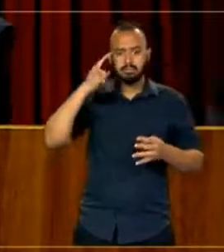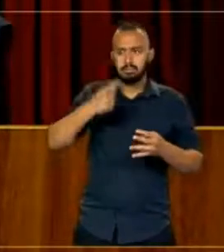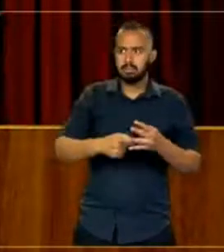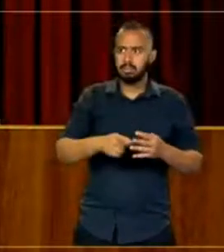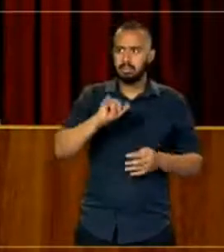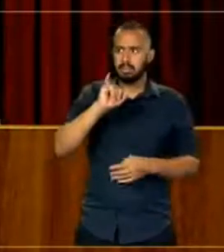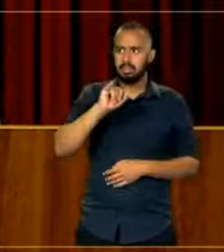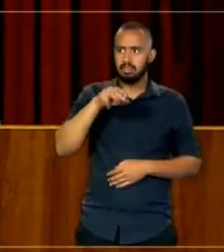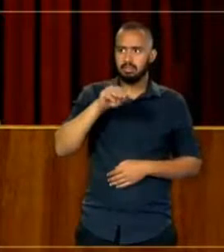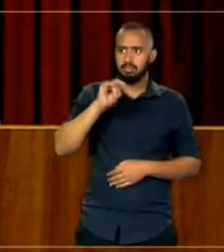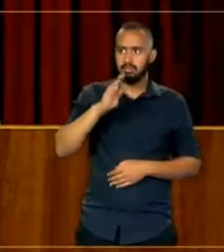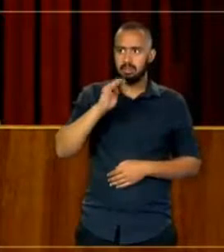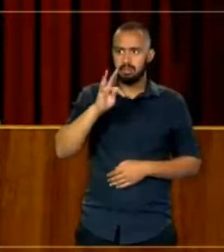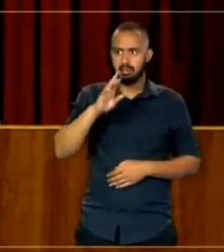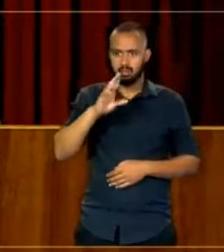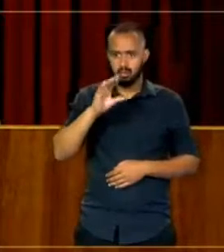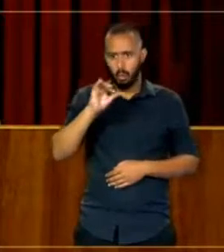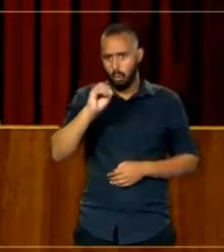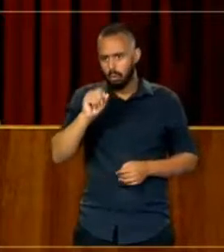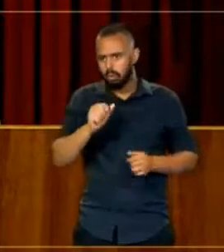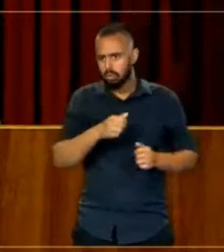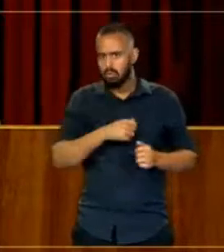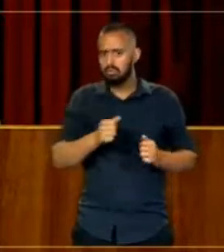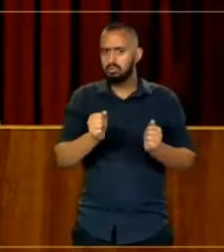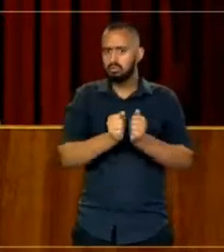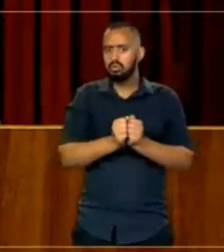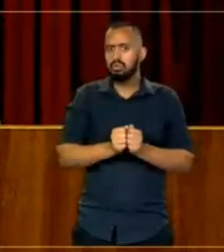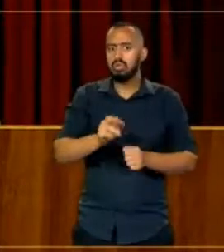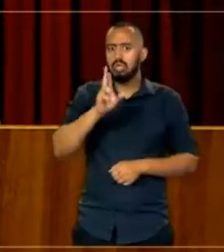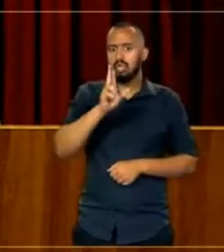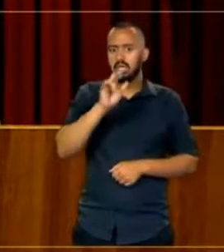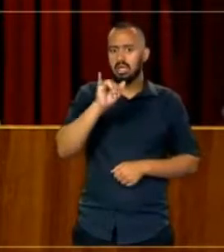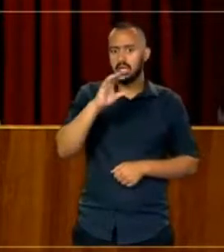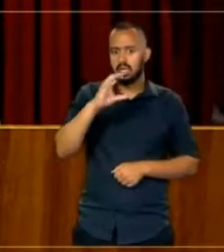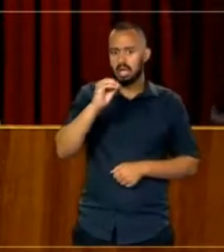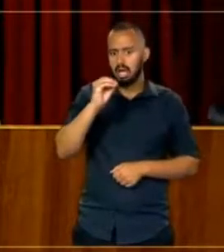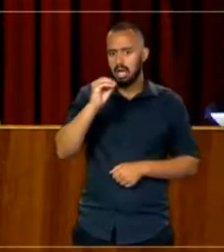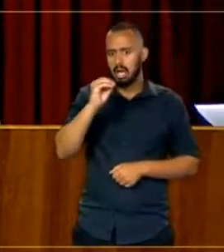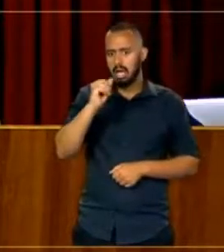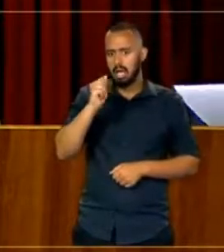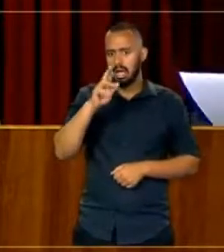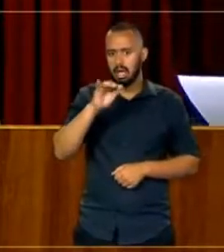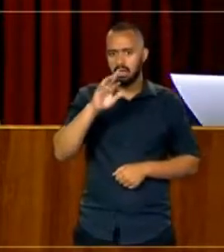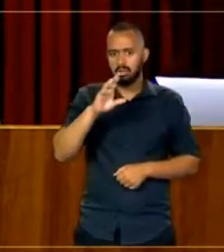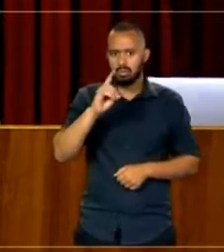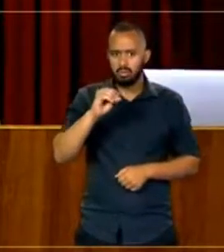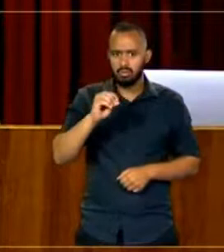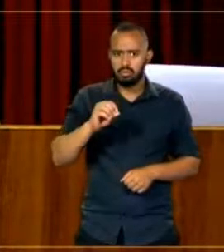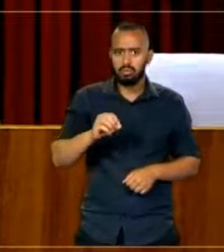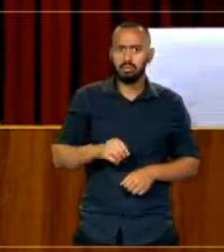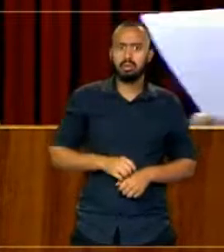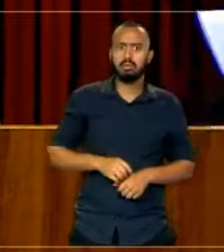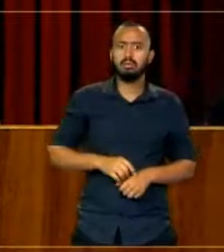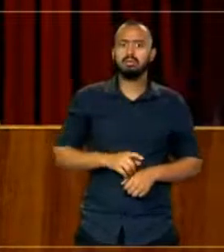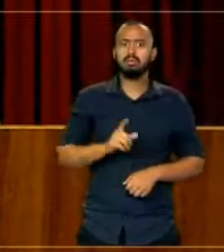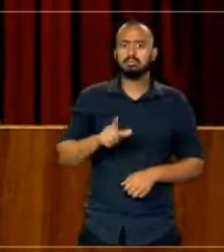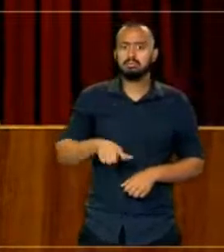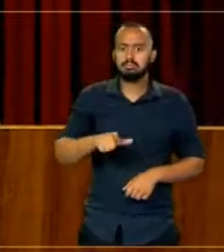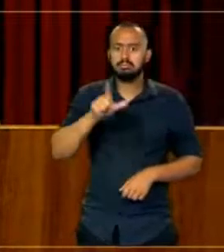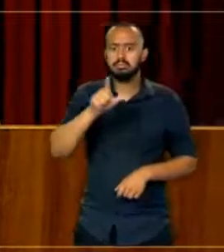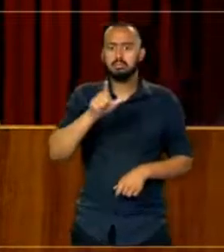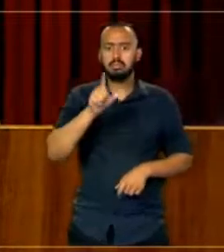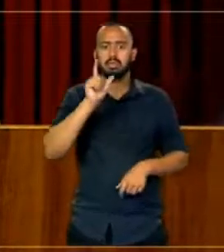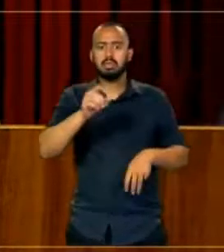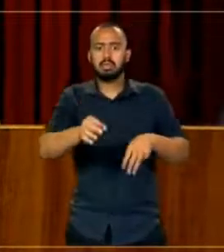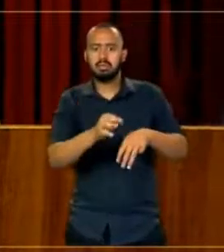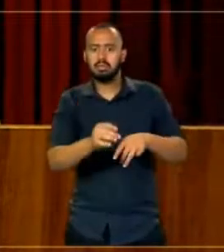também lembrado pelo ministro Ricardo Lewandowski, podendo o eminente ministro relator, a qualquer momento, pela